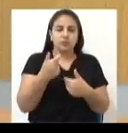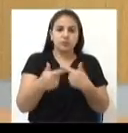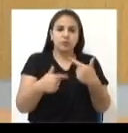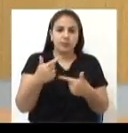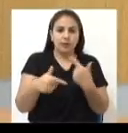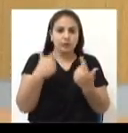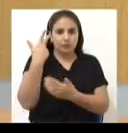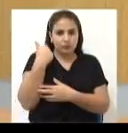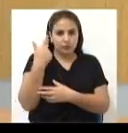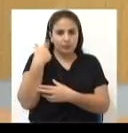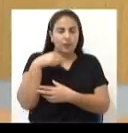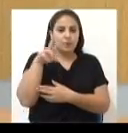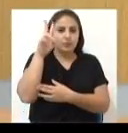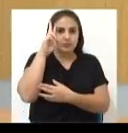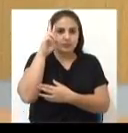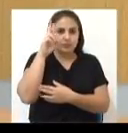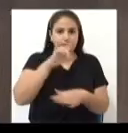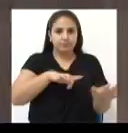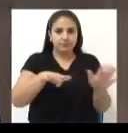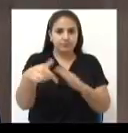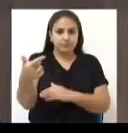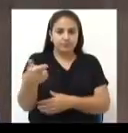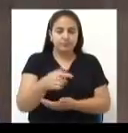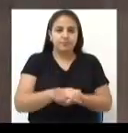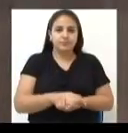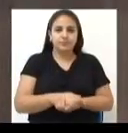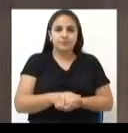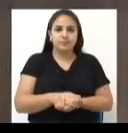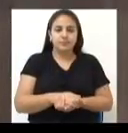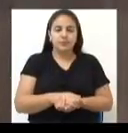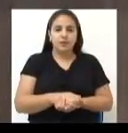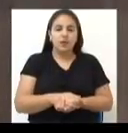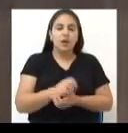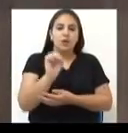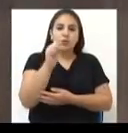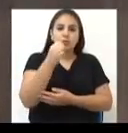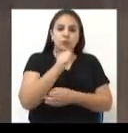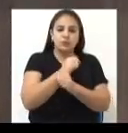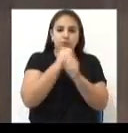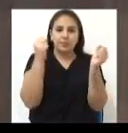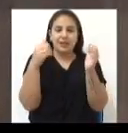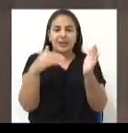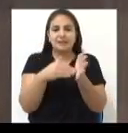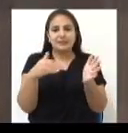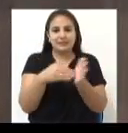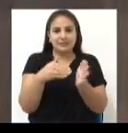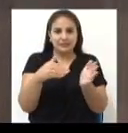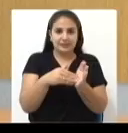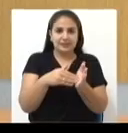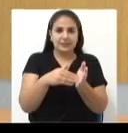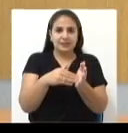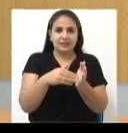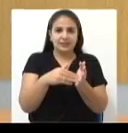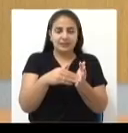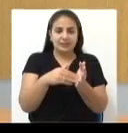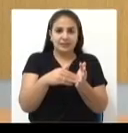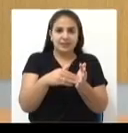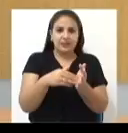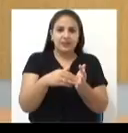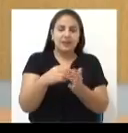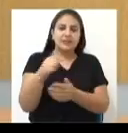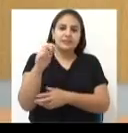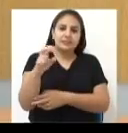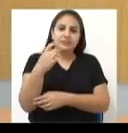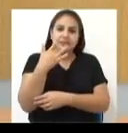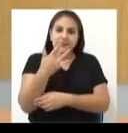expediente normal na próxima semana. Das 8 horas da manhã até as 17 horas da tarde. E nesta